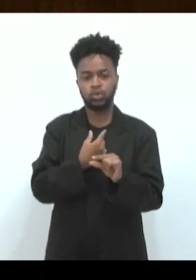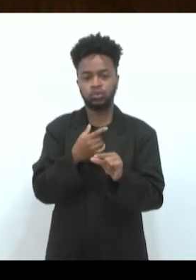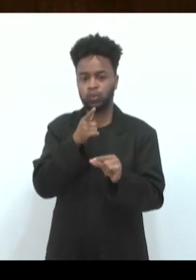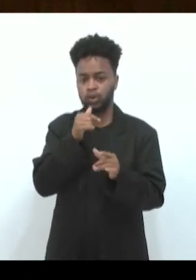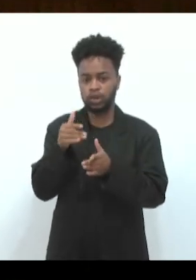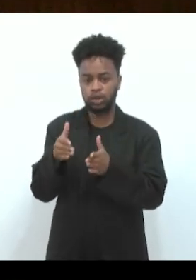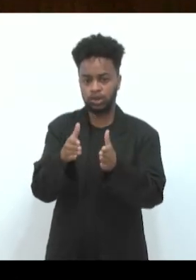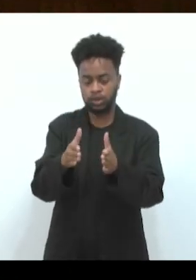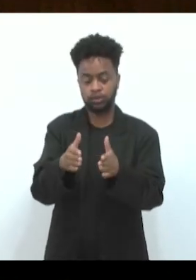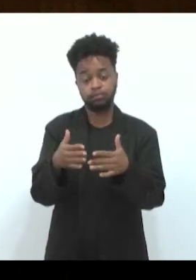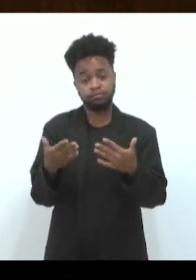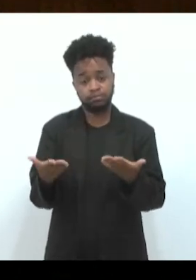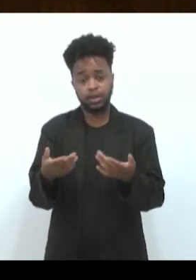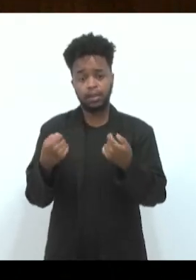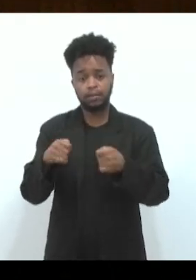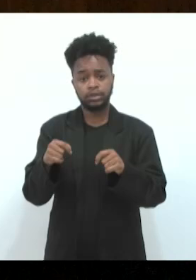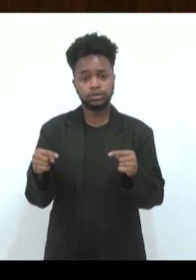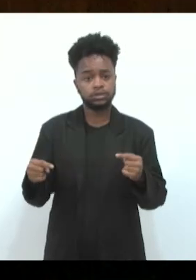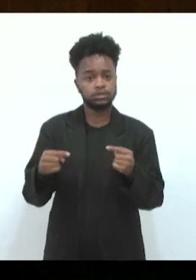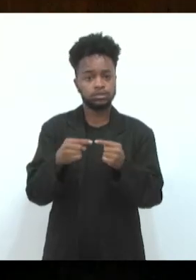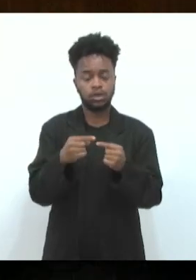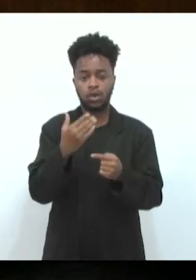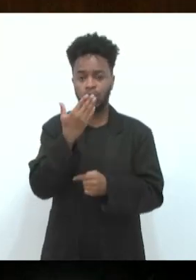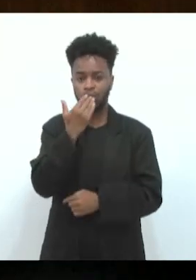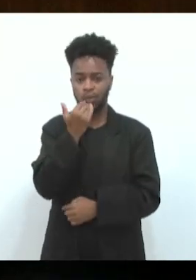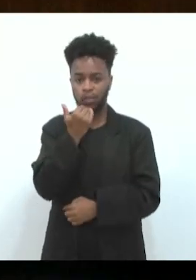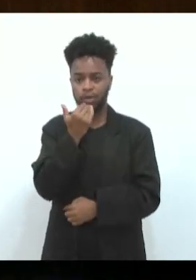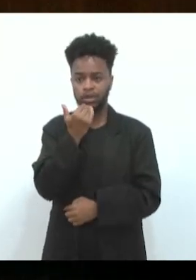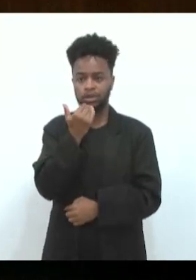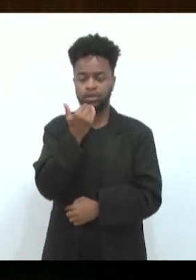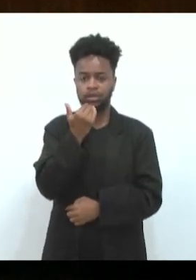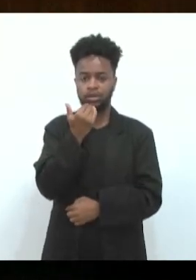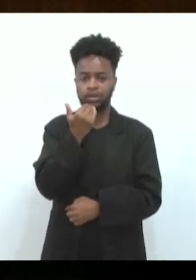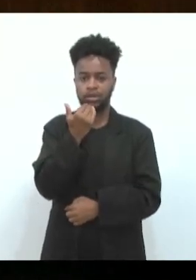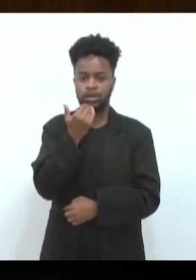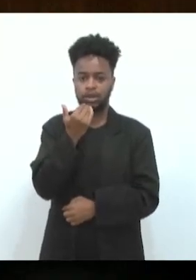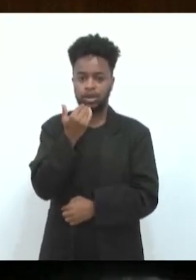que estar combinado com uma alimentação